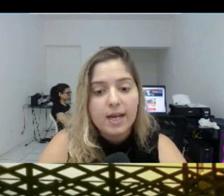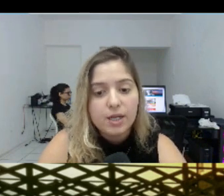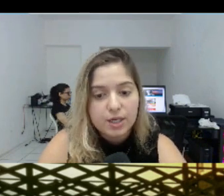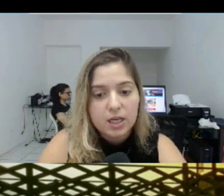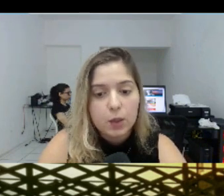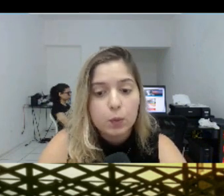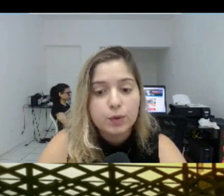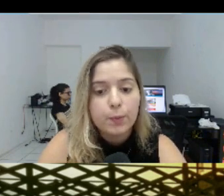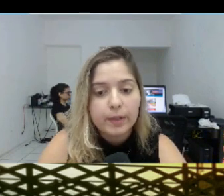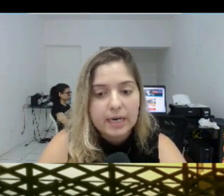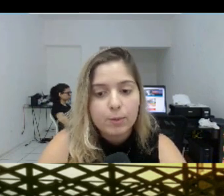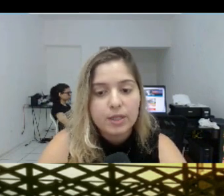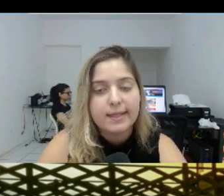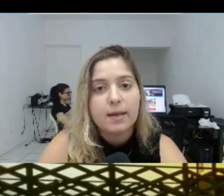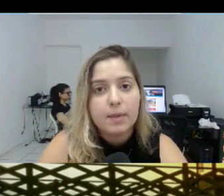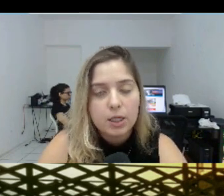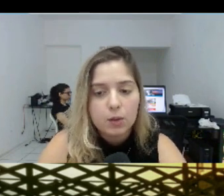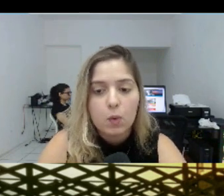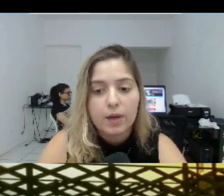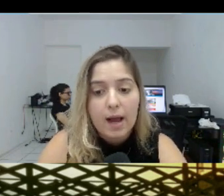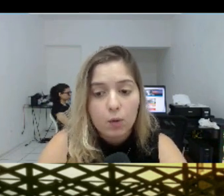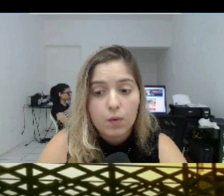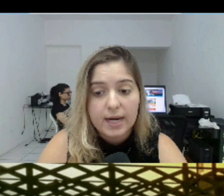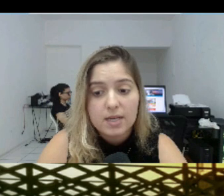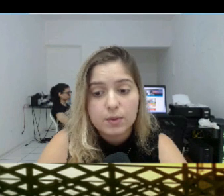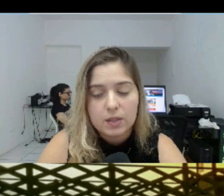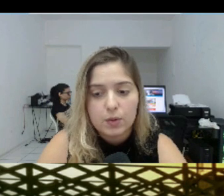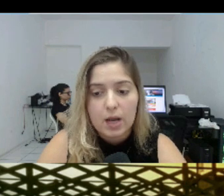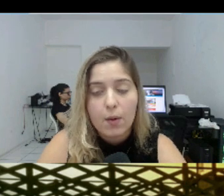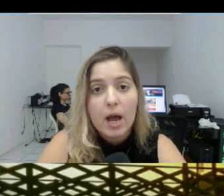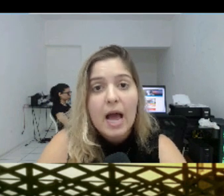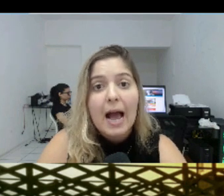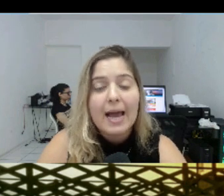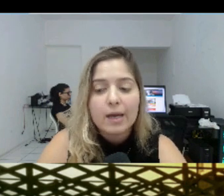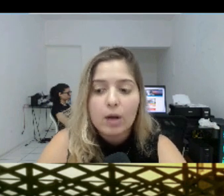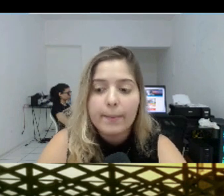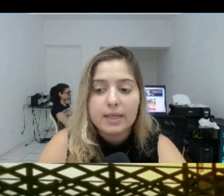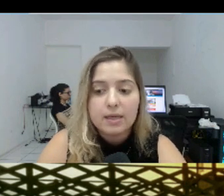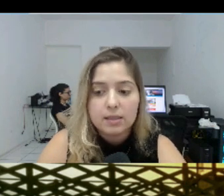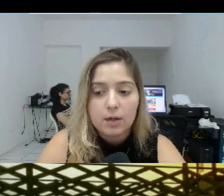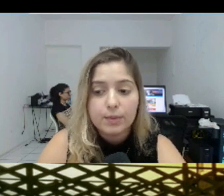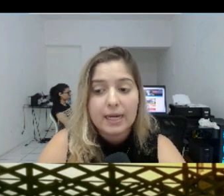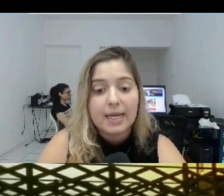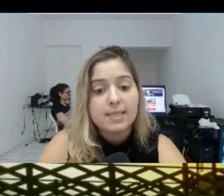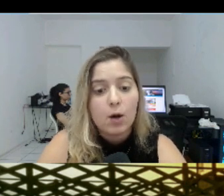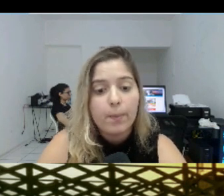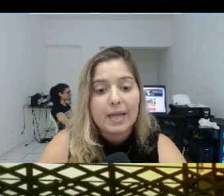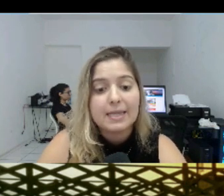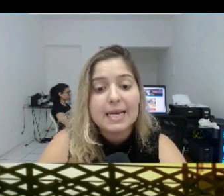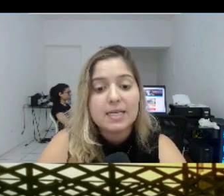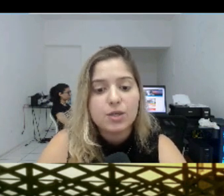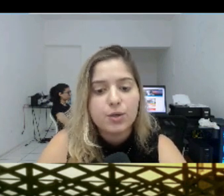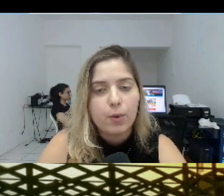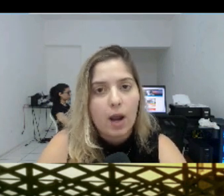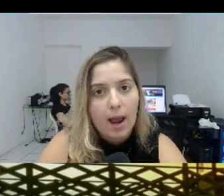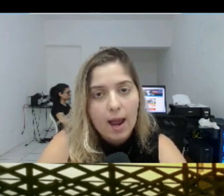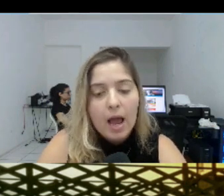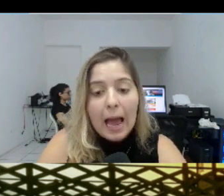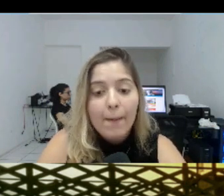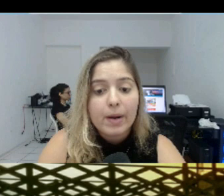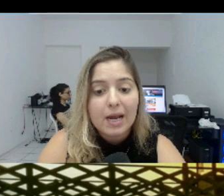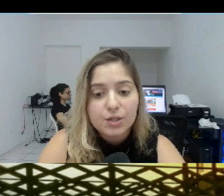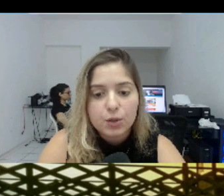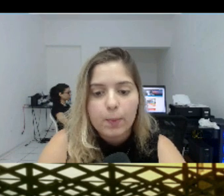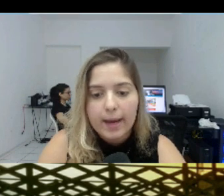DPU pede que o Supremo determine ao Congresso Nacional a regulamentação da questão para